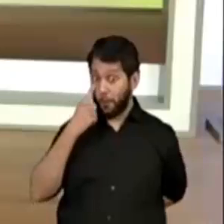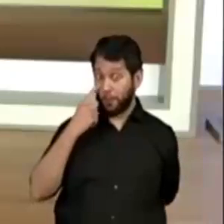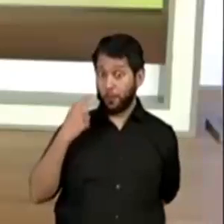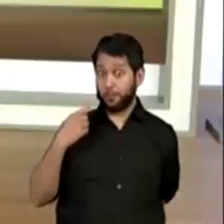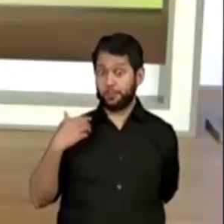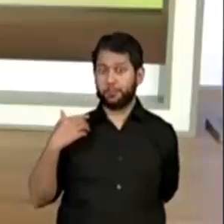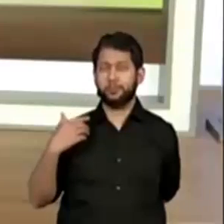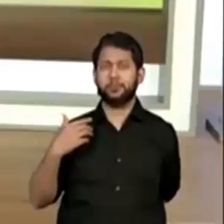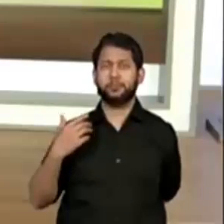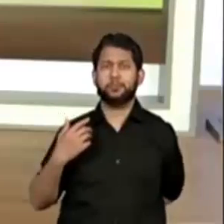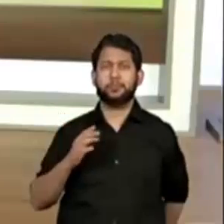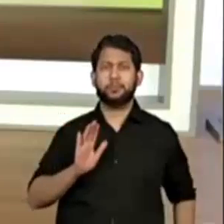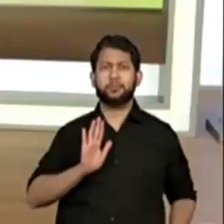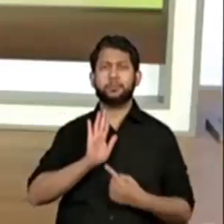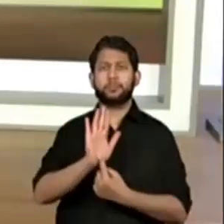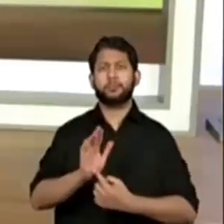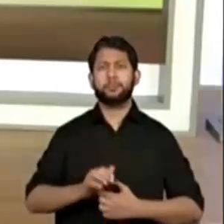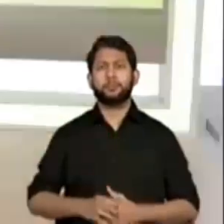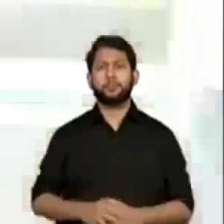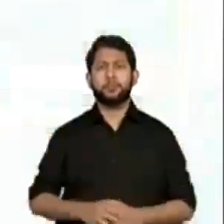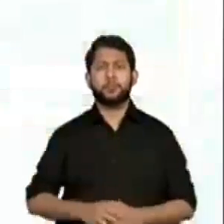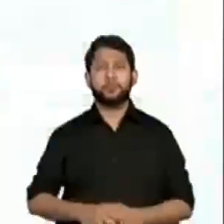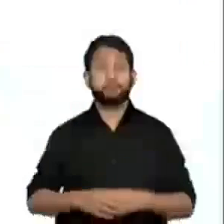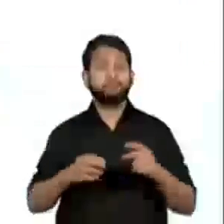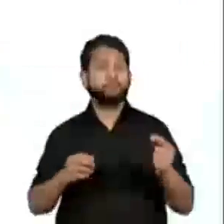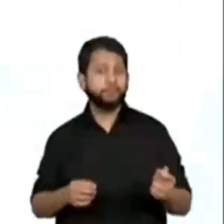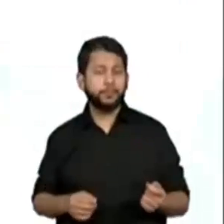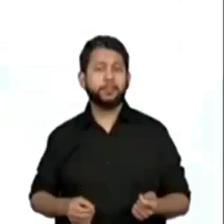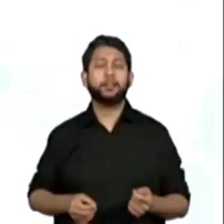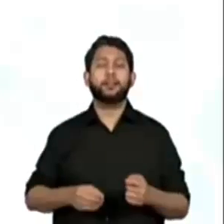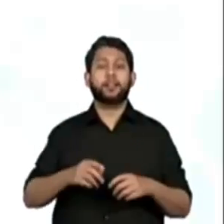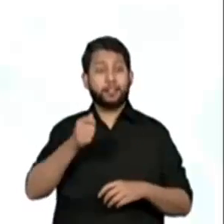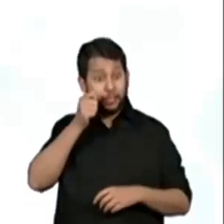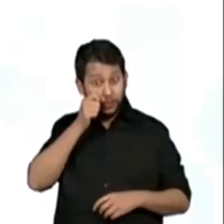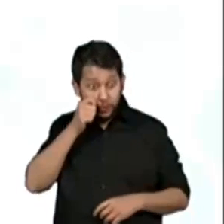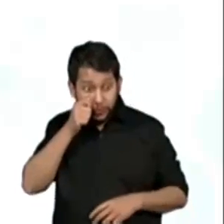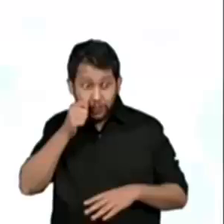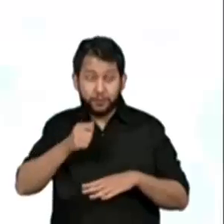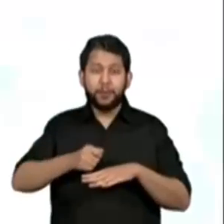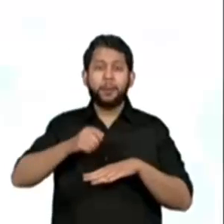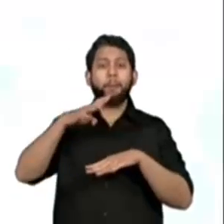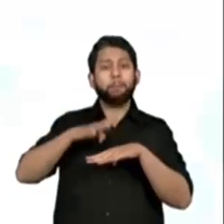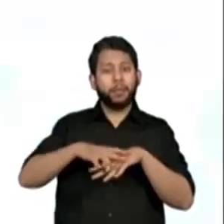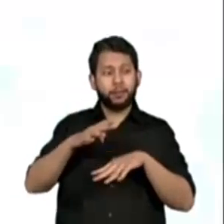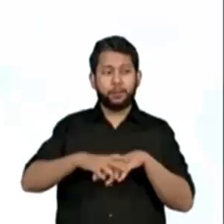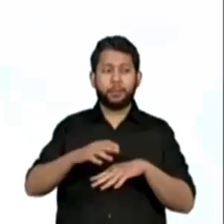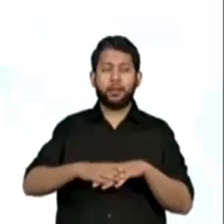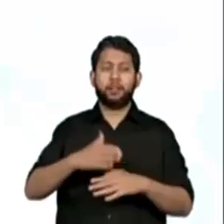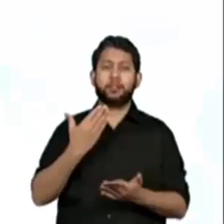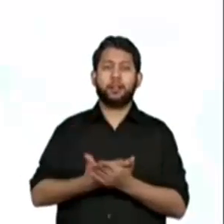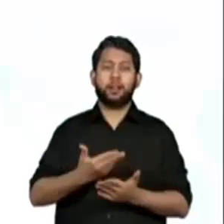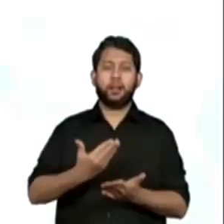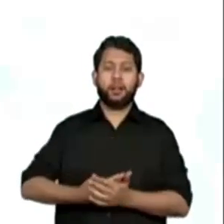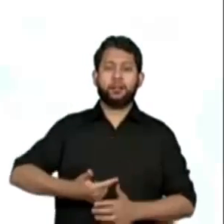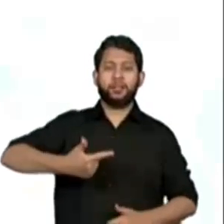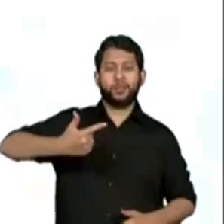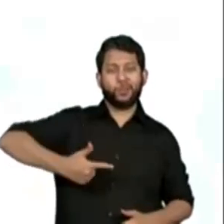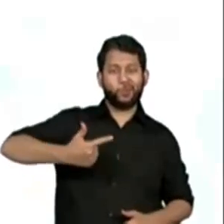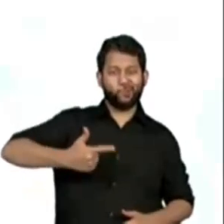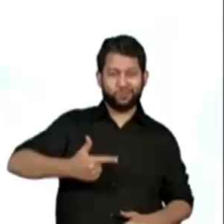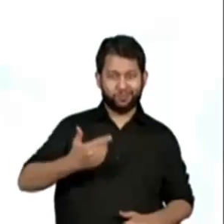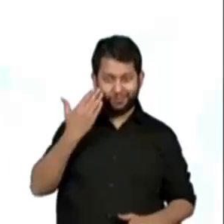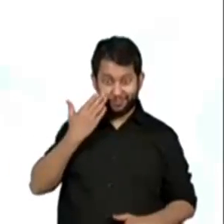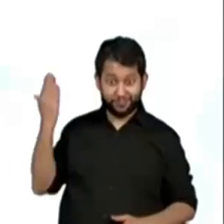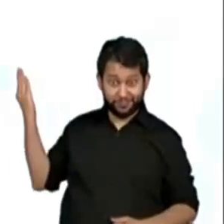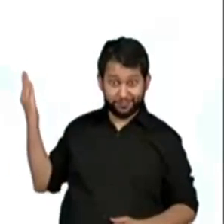lá? Título da nossa aula, Detetives da Matemática, parte 2, ok? E qual é o